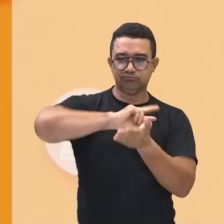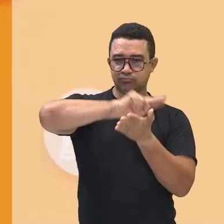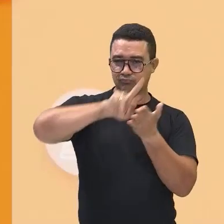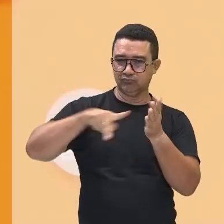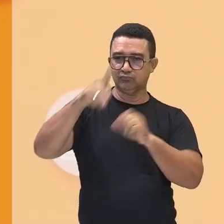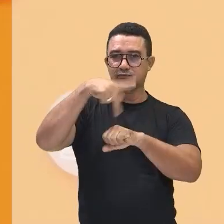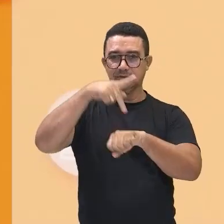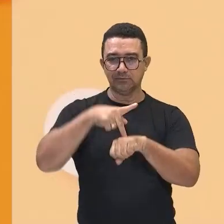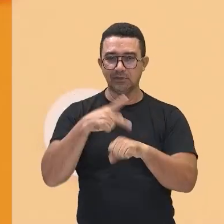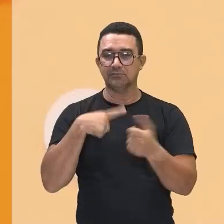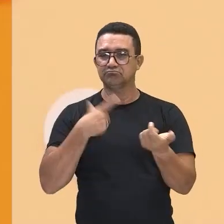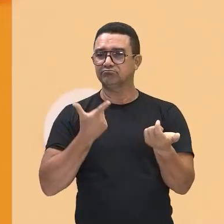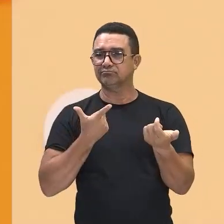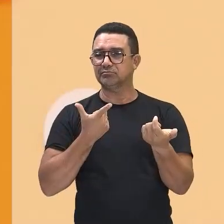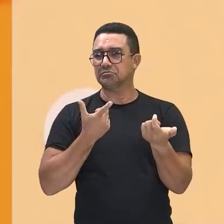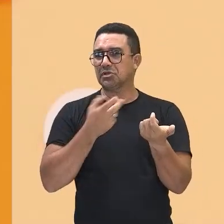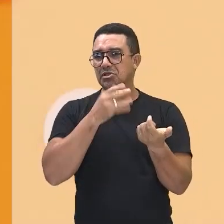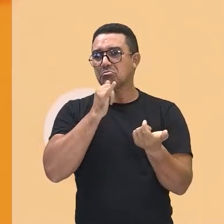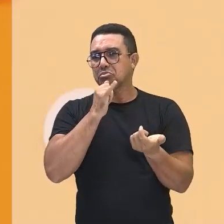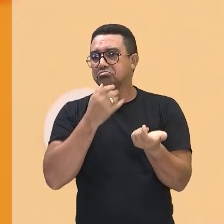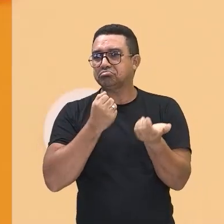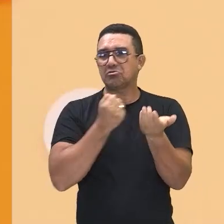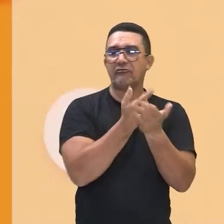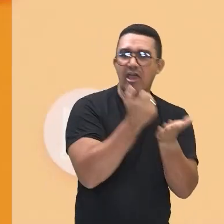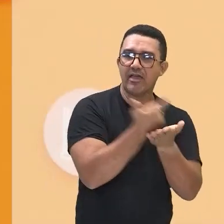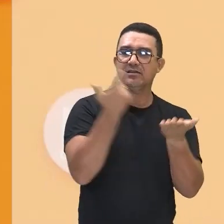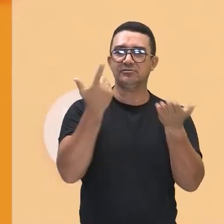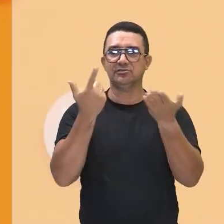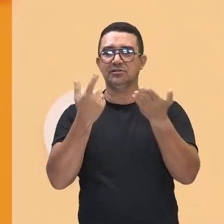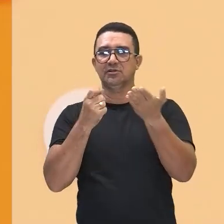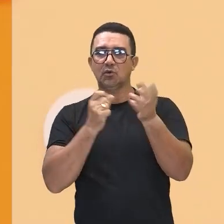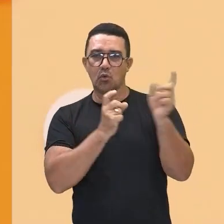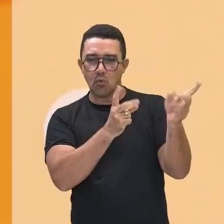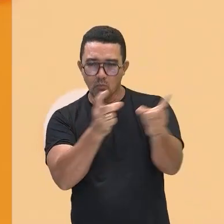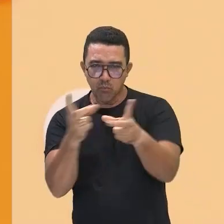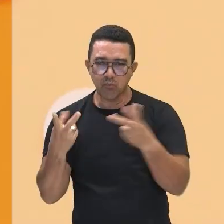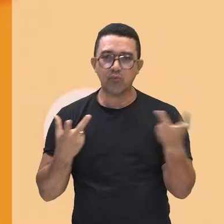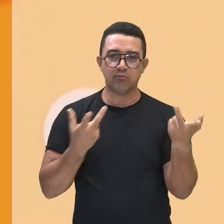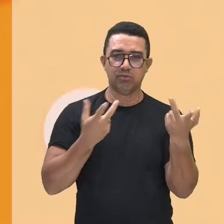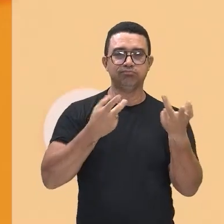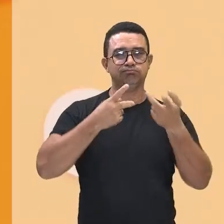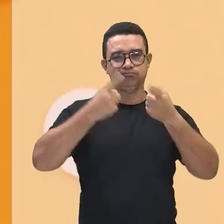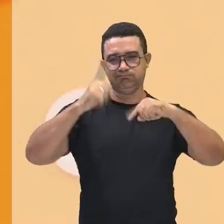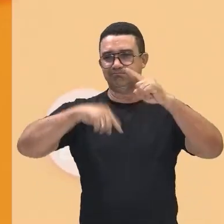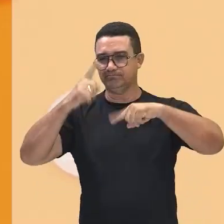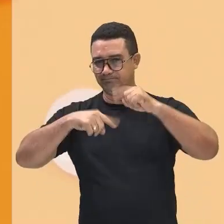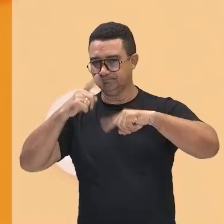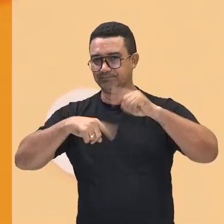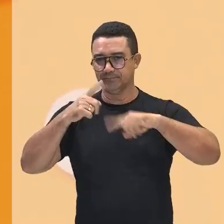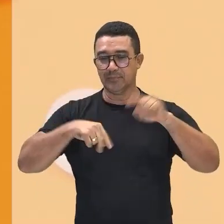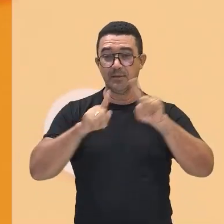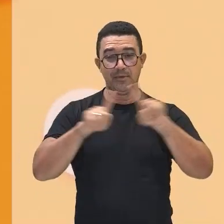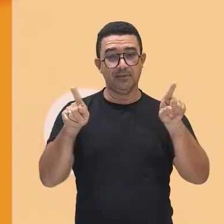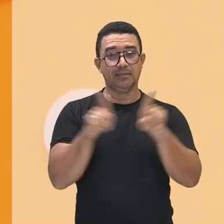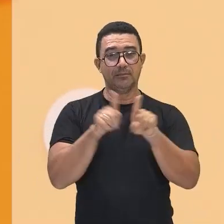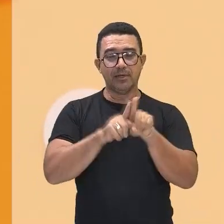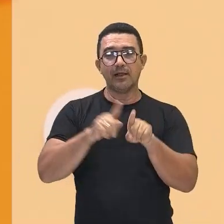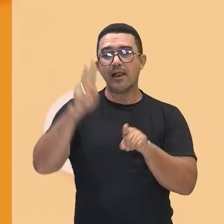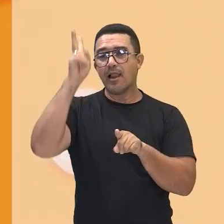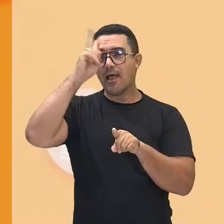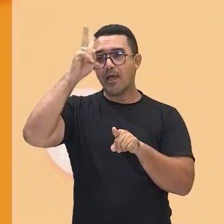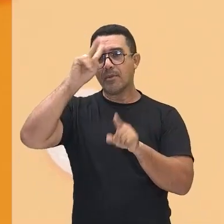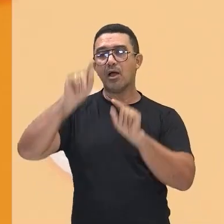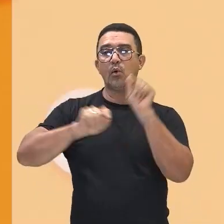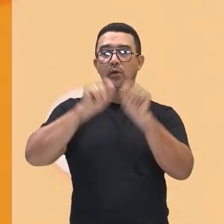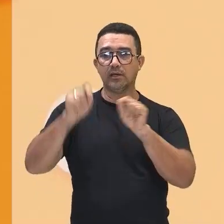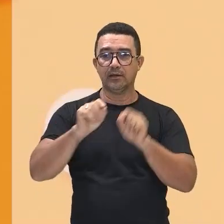quem vende, quem compra, ocorrendo todo esse desenvolvimento. Mas, além do OMC, também temos que relembrar aí sobre